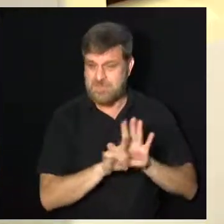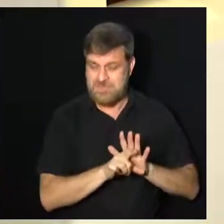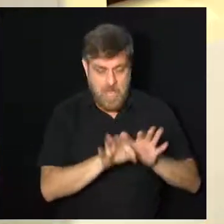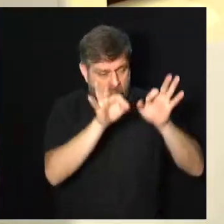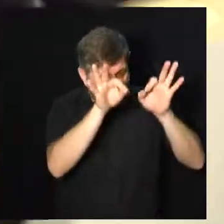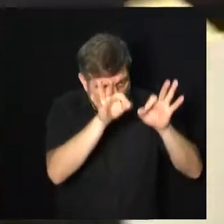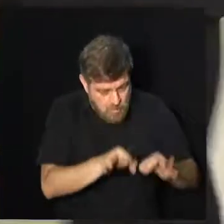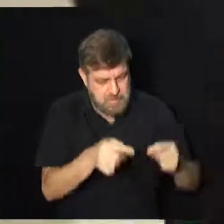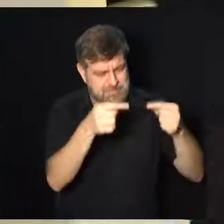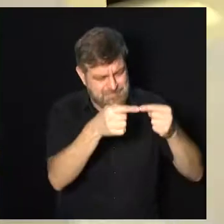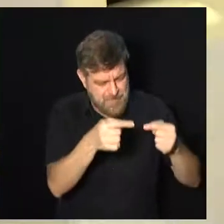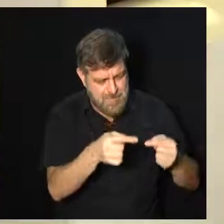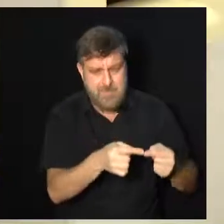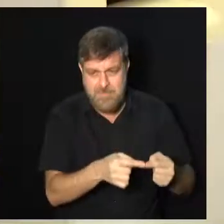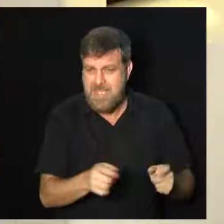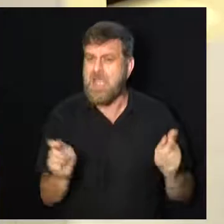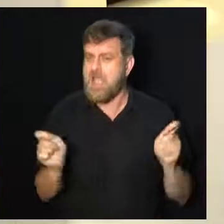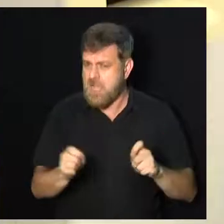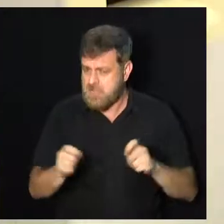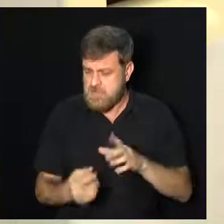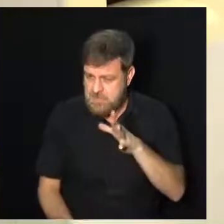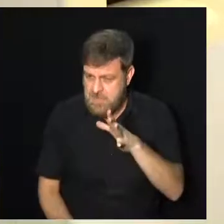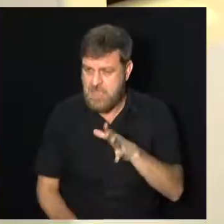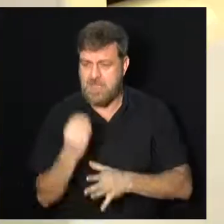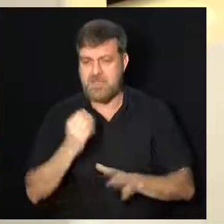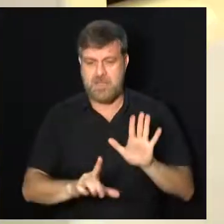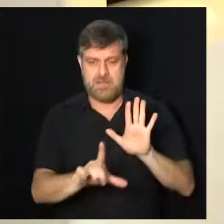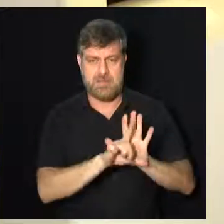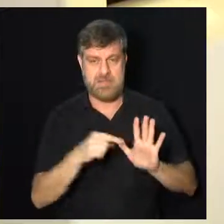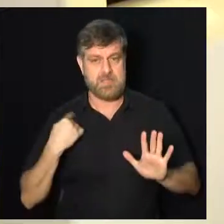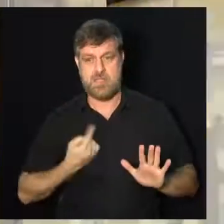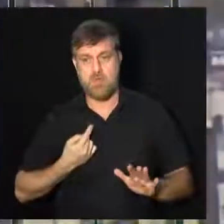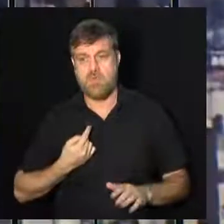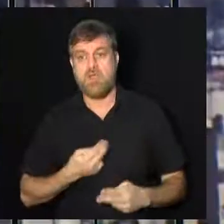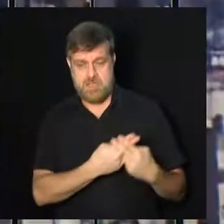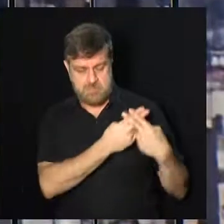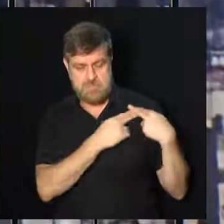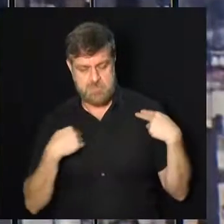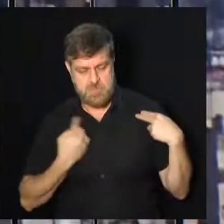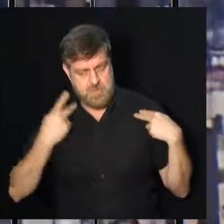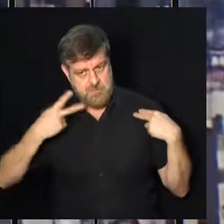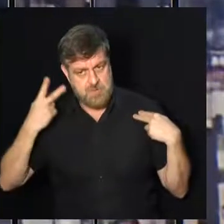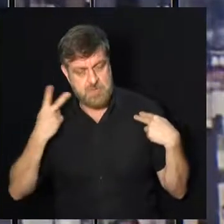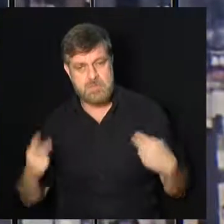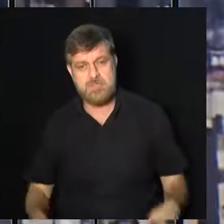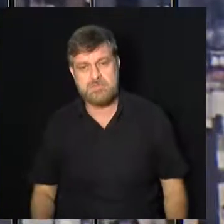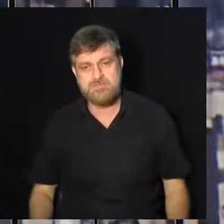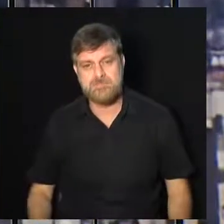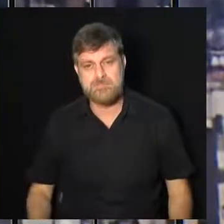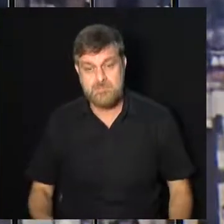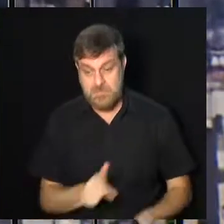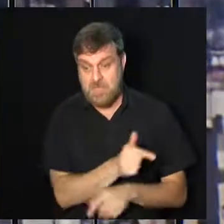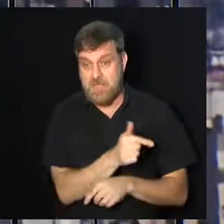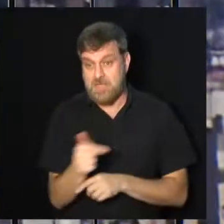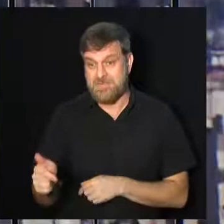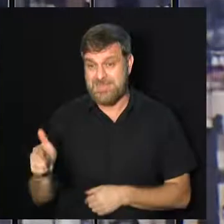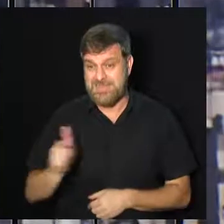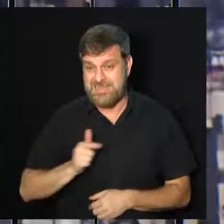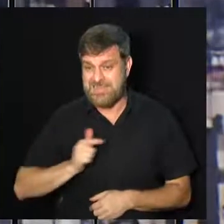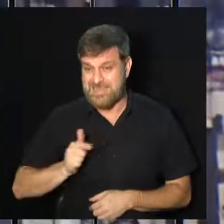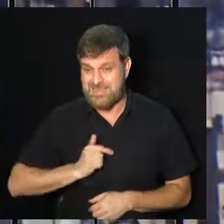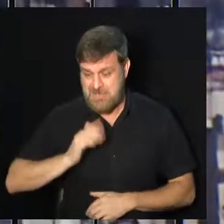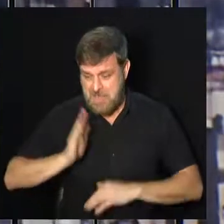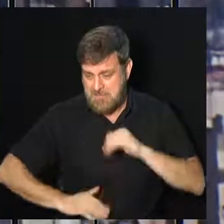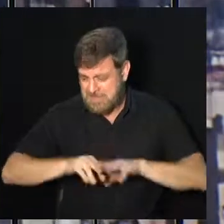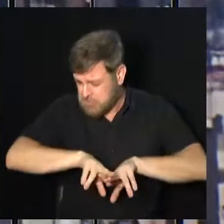óbice administrativo que incorra num vício de ilegalidade. Esta semana foi cheia de